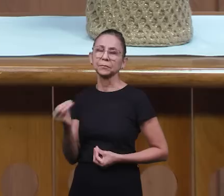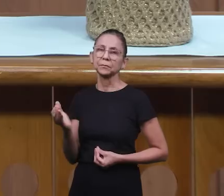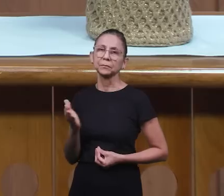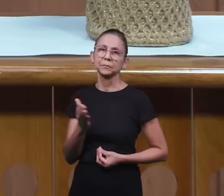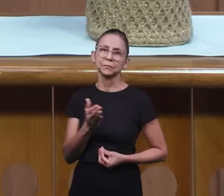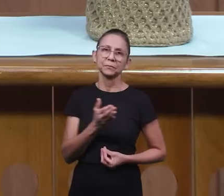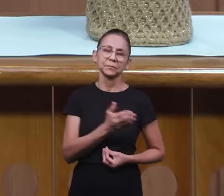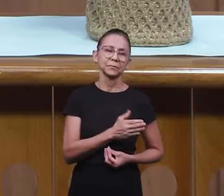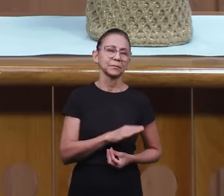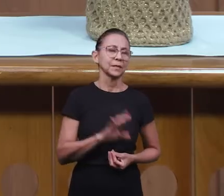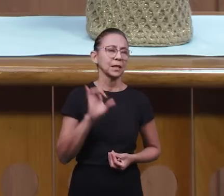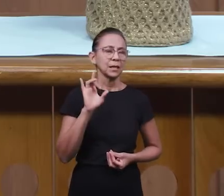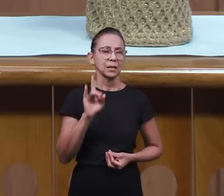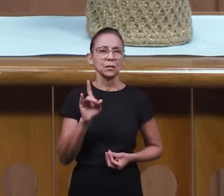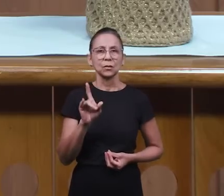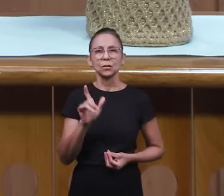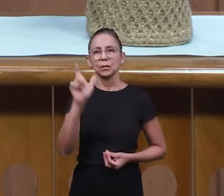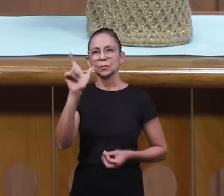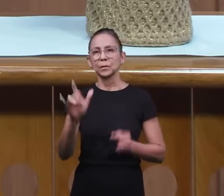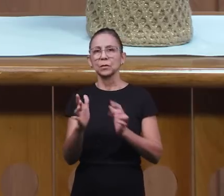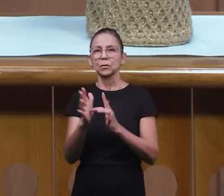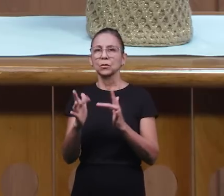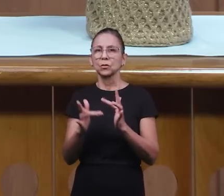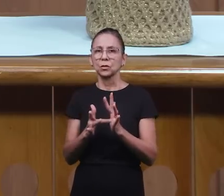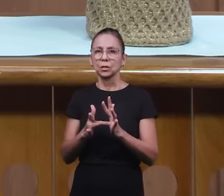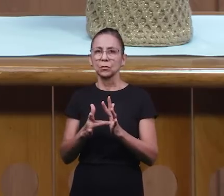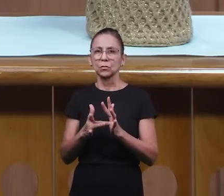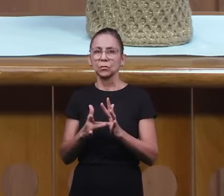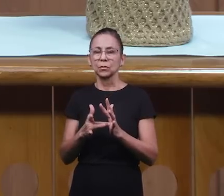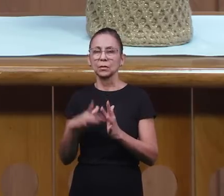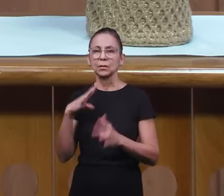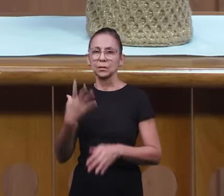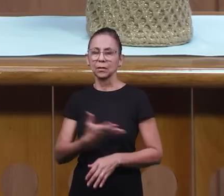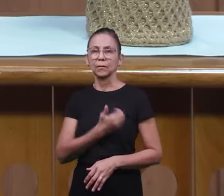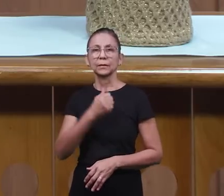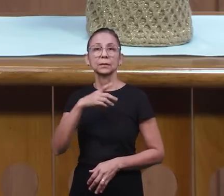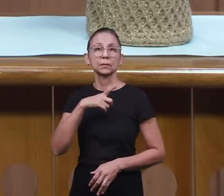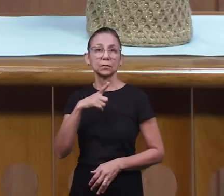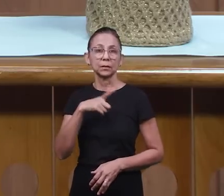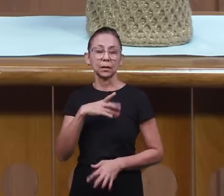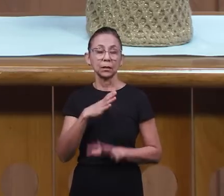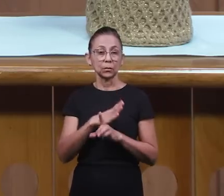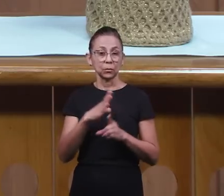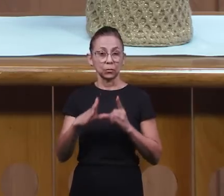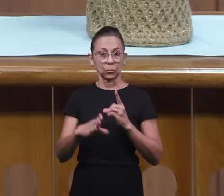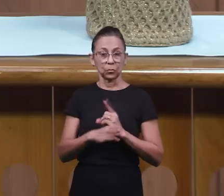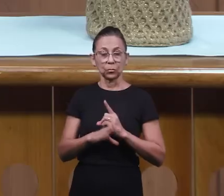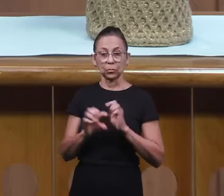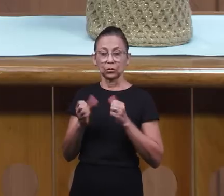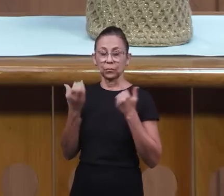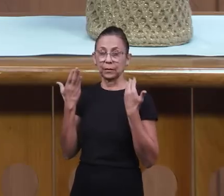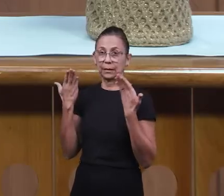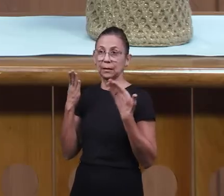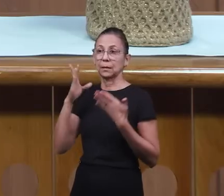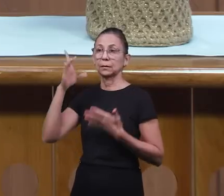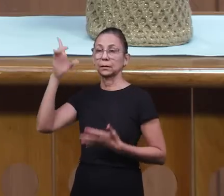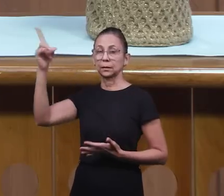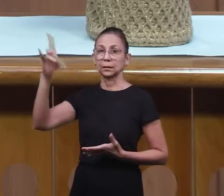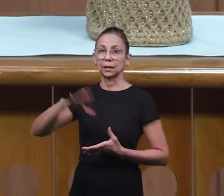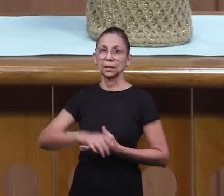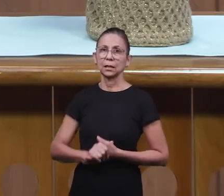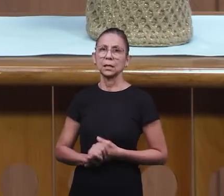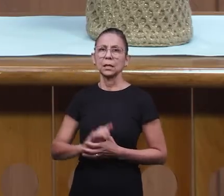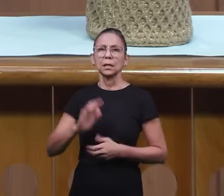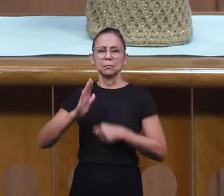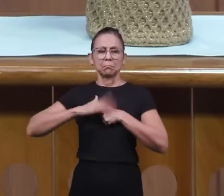E essa salvação é gerada pelo Senhor Jesus vivo dentro de nós. O culto a Deus não é algo que